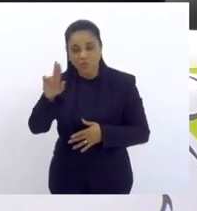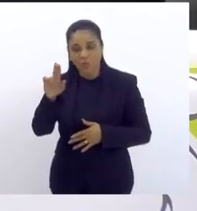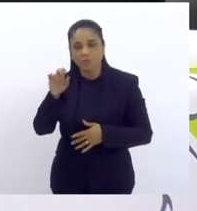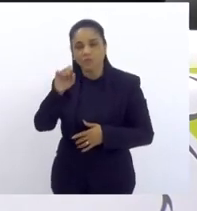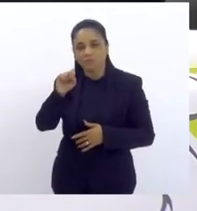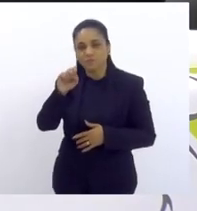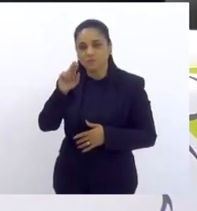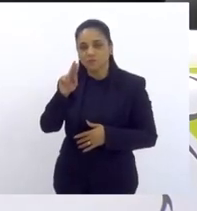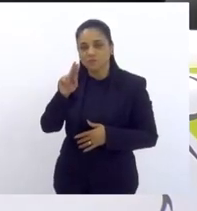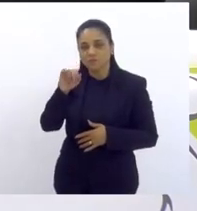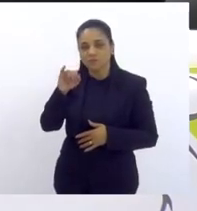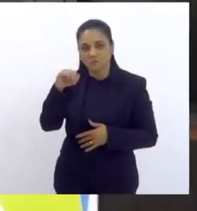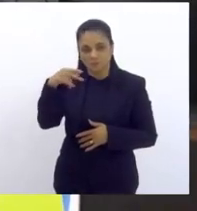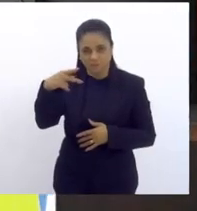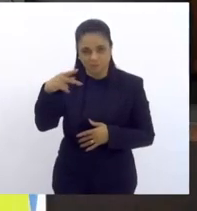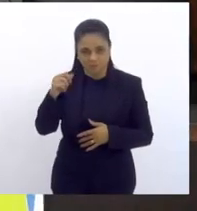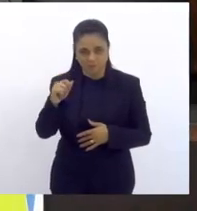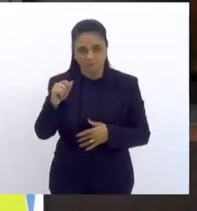suipa